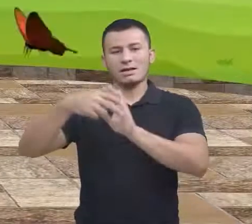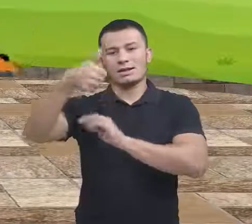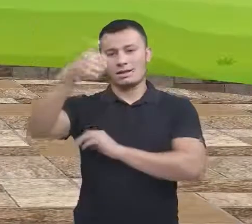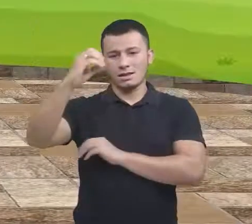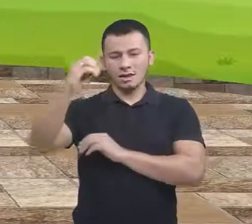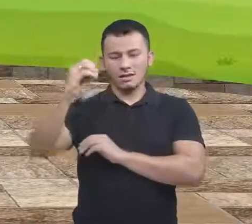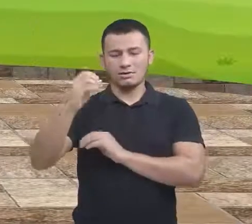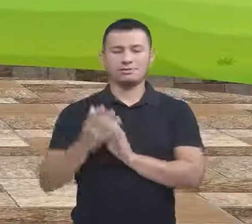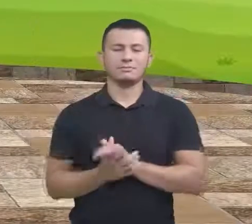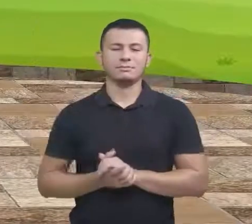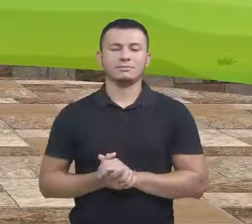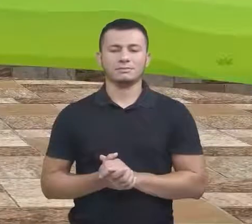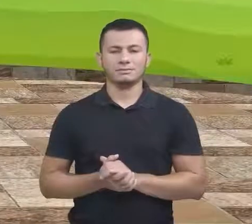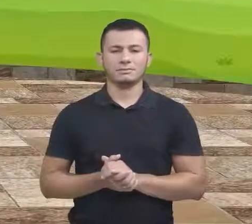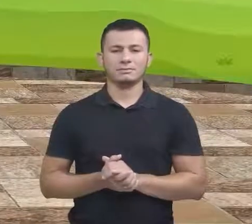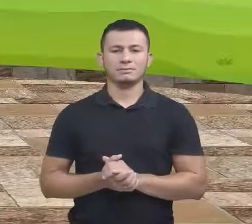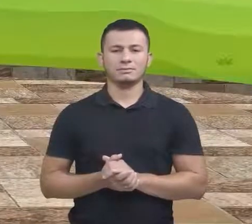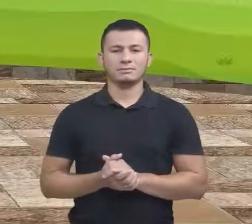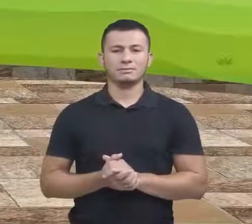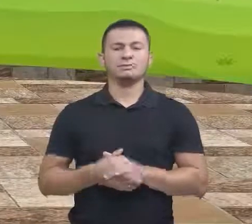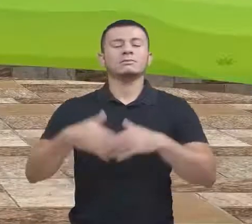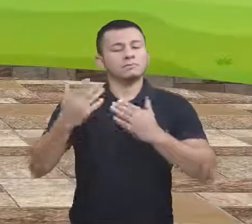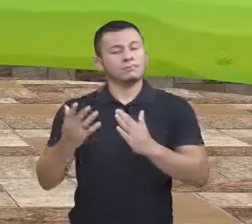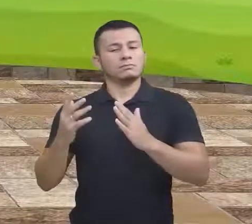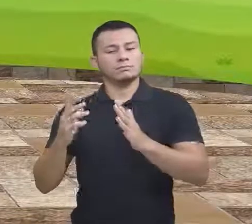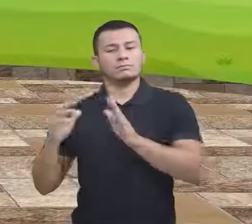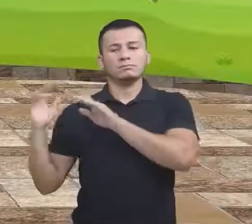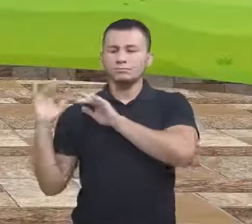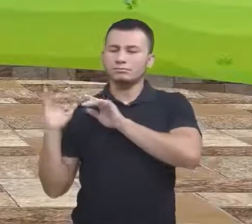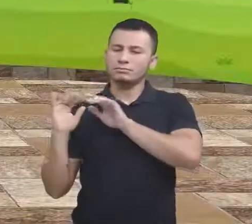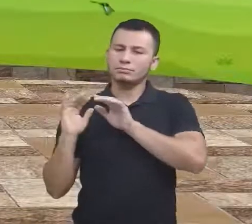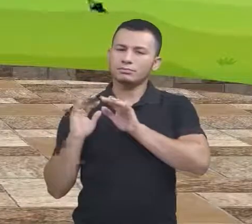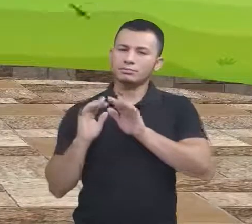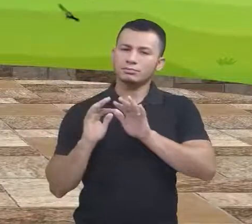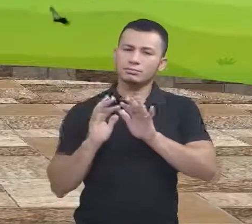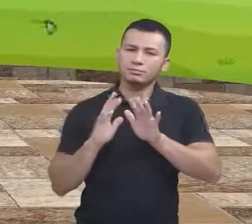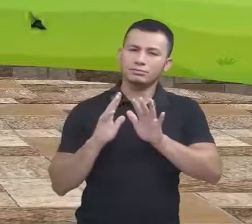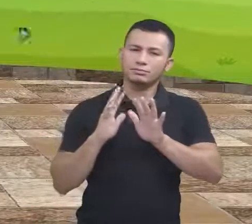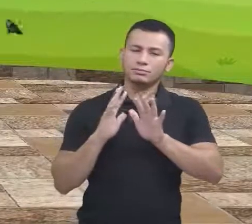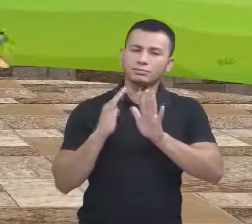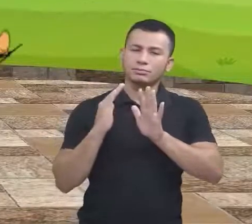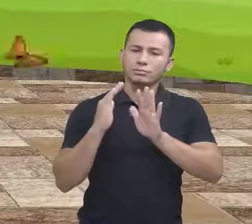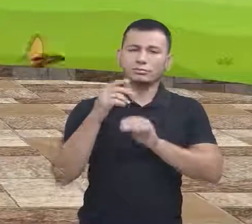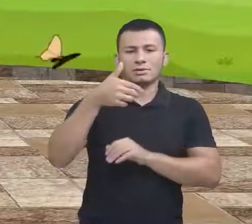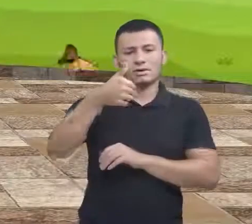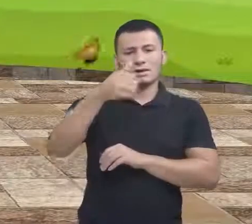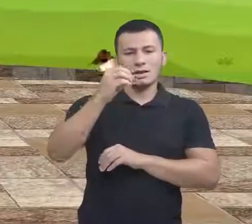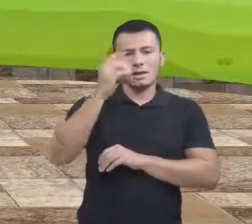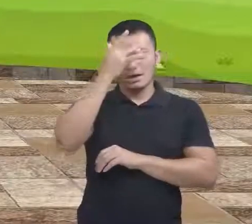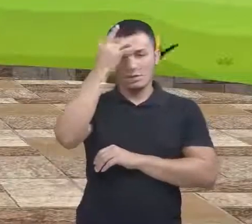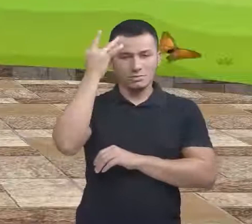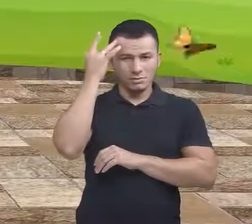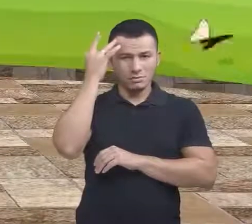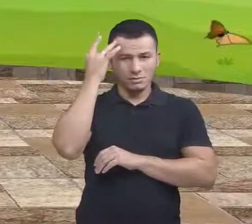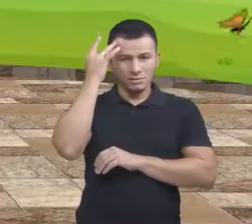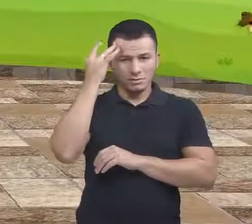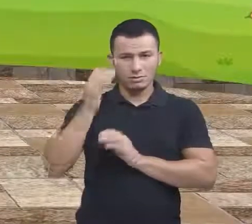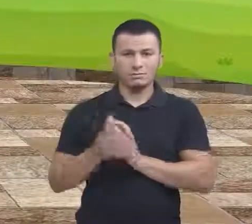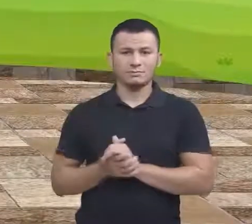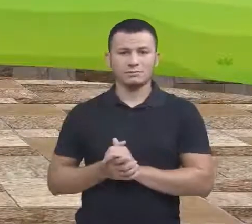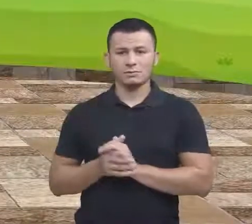casinha aí chegaram mais 10 habitantes do do do 1